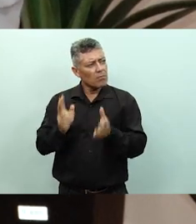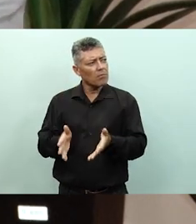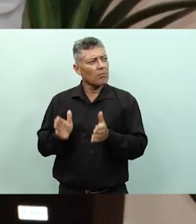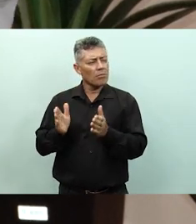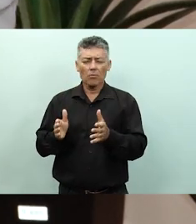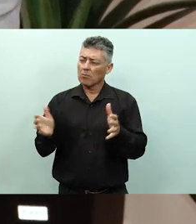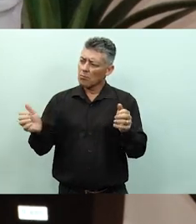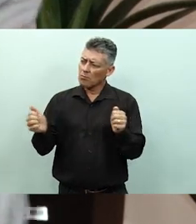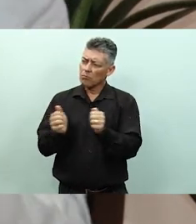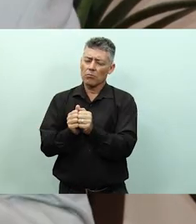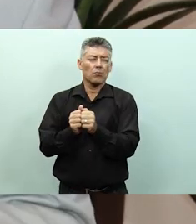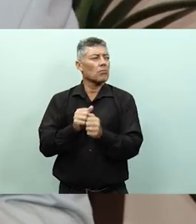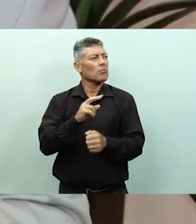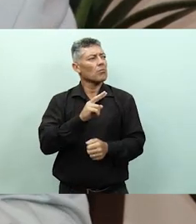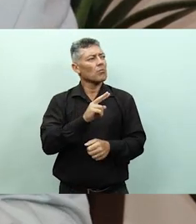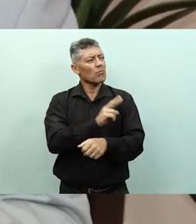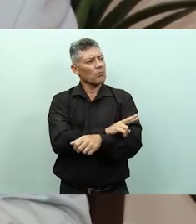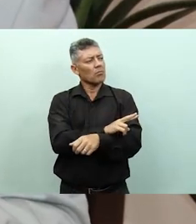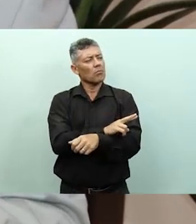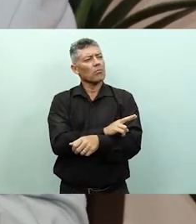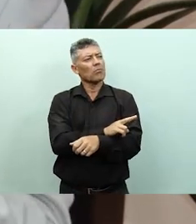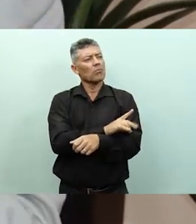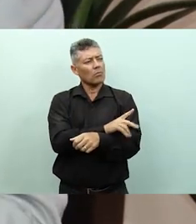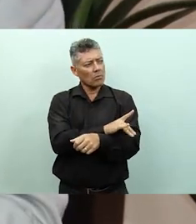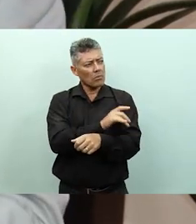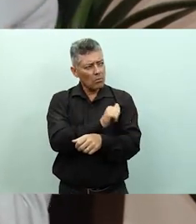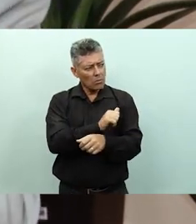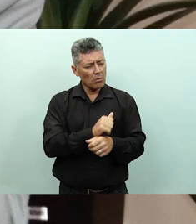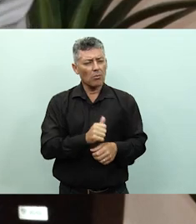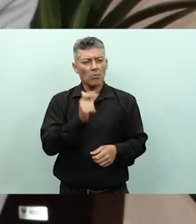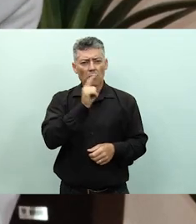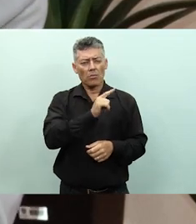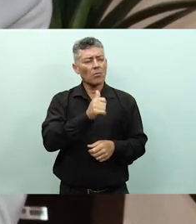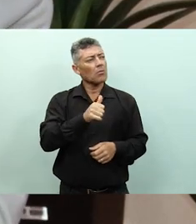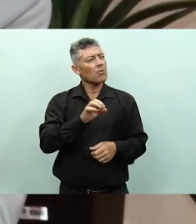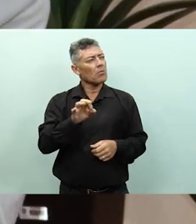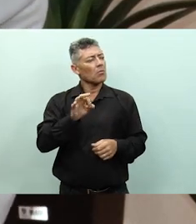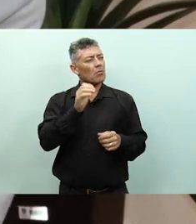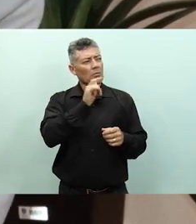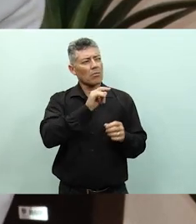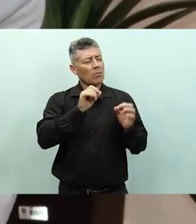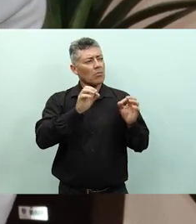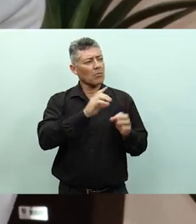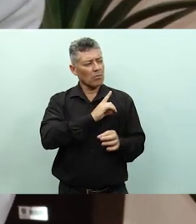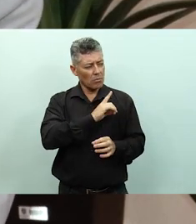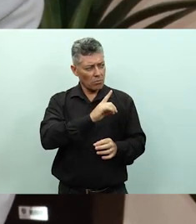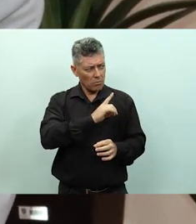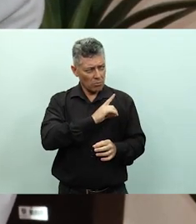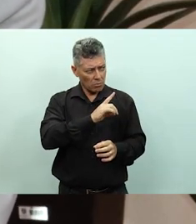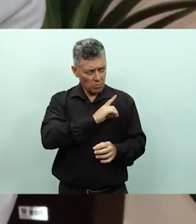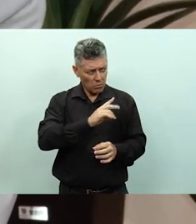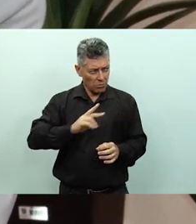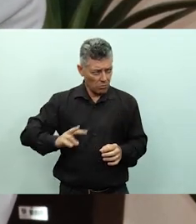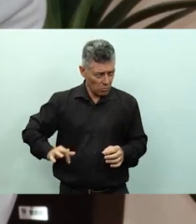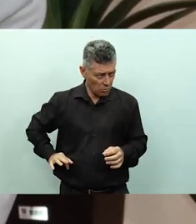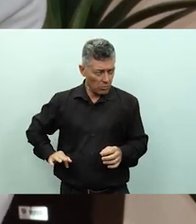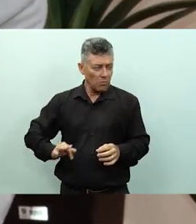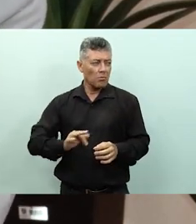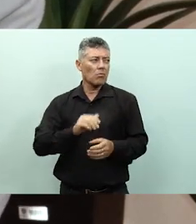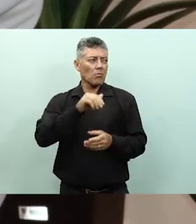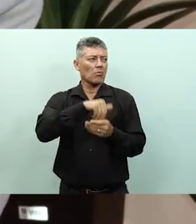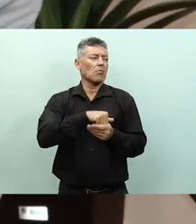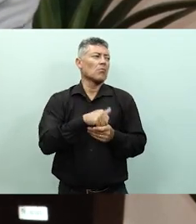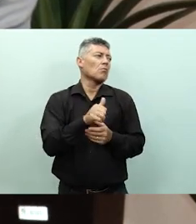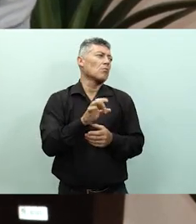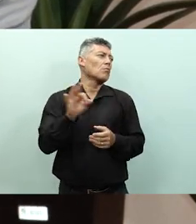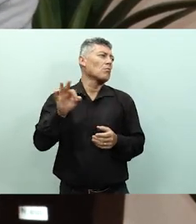com a esquerda. Tanto que Dona Vilma foi nota 10 como deputada federal constituinte. Nota